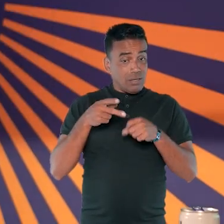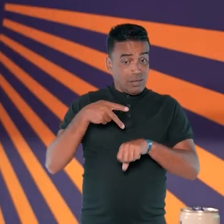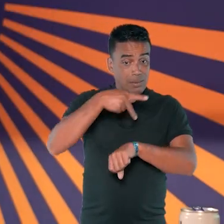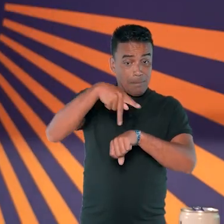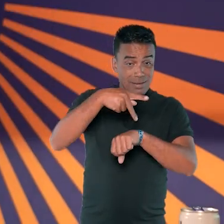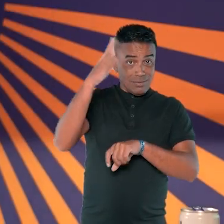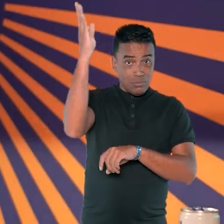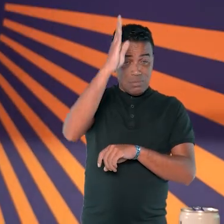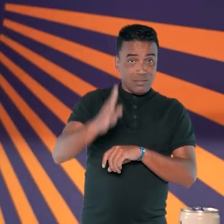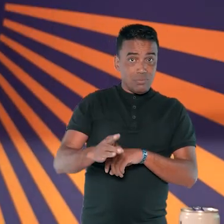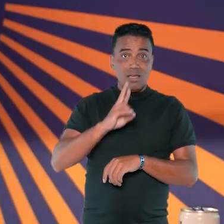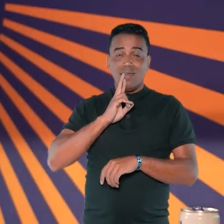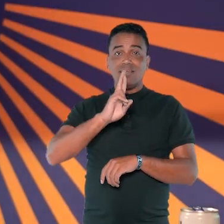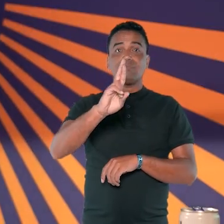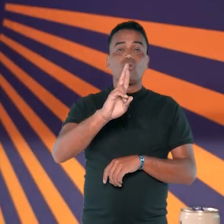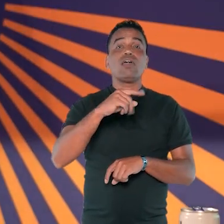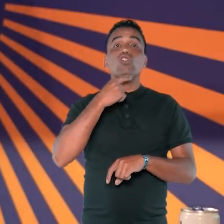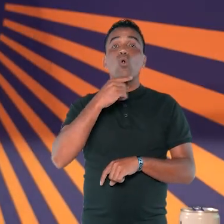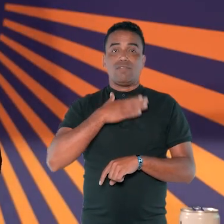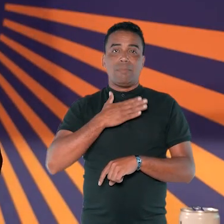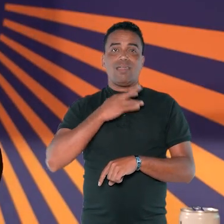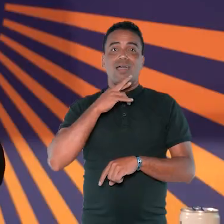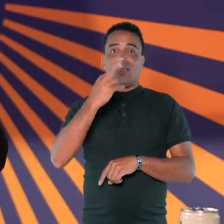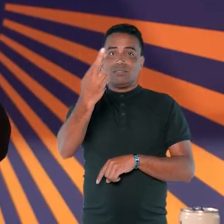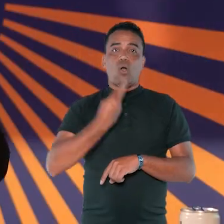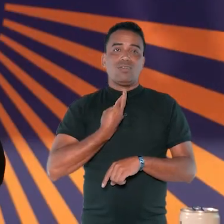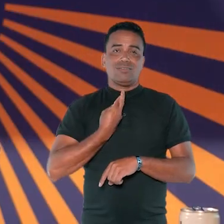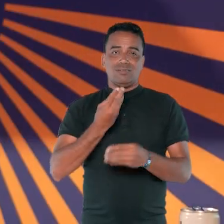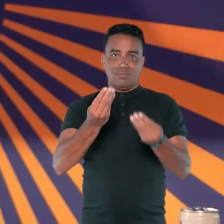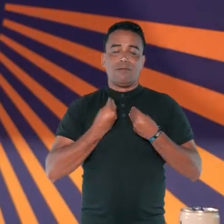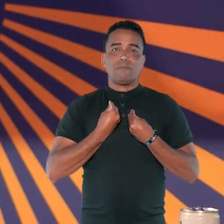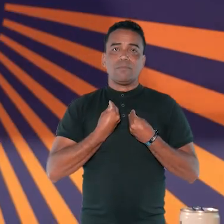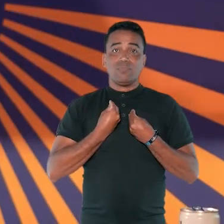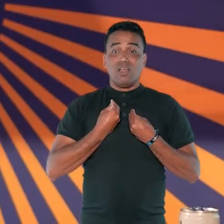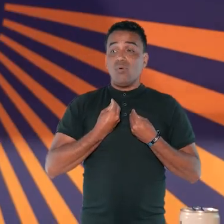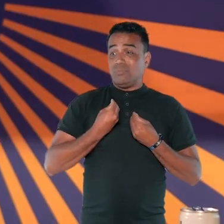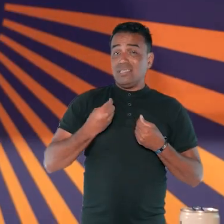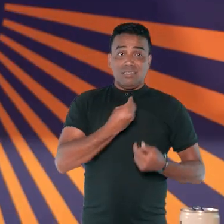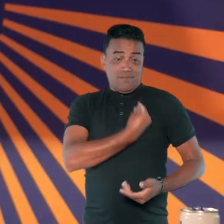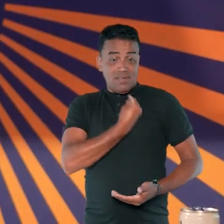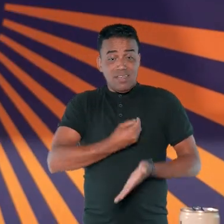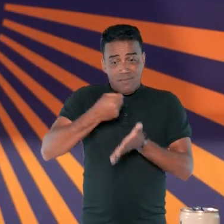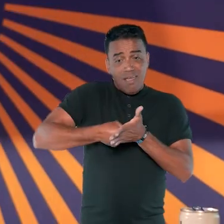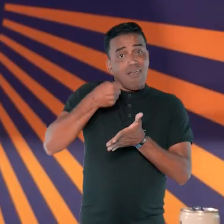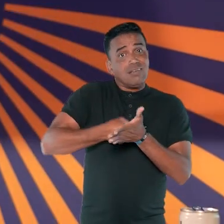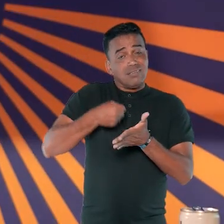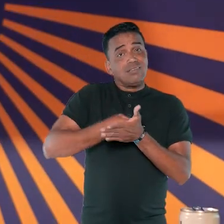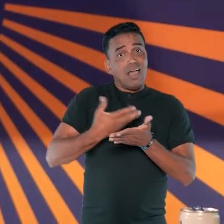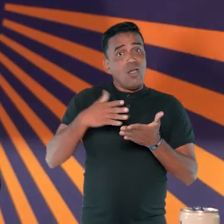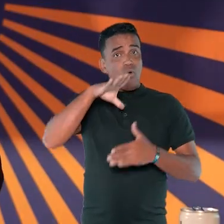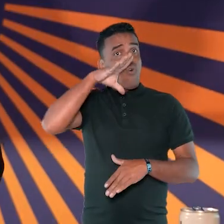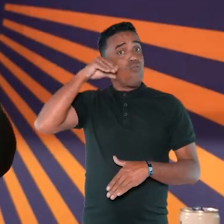de responder à minha pergunta. Mas é preciso que a gente vive e resista. No meu caso, como servidora